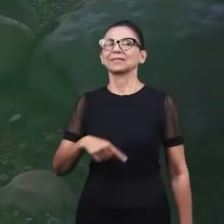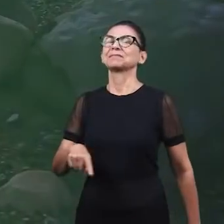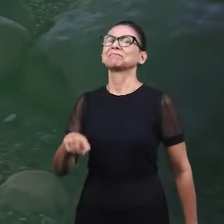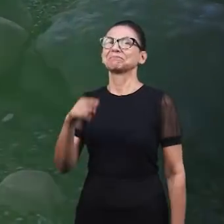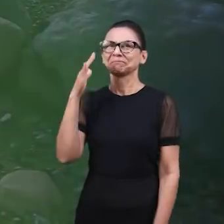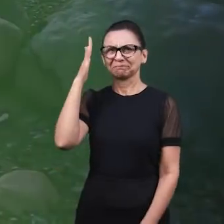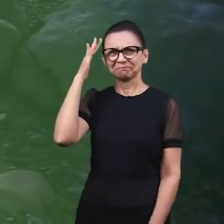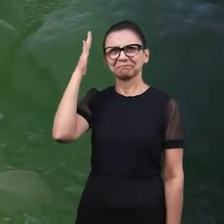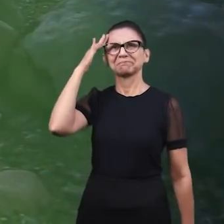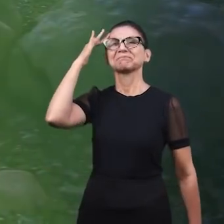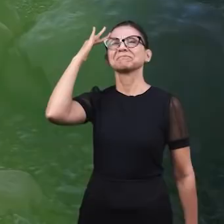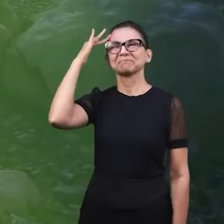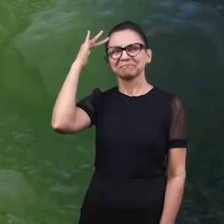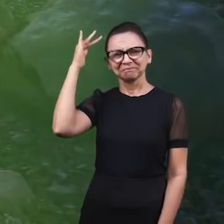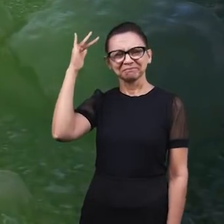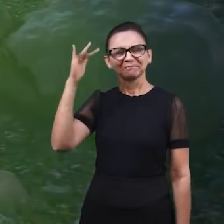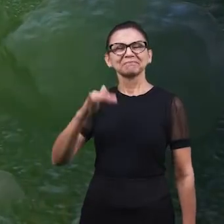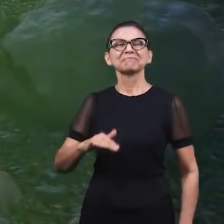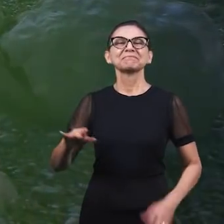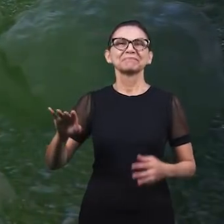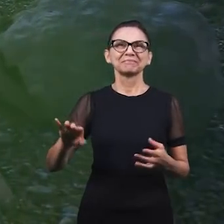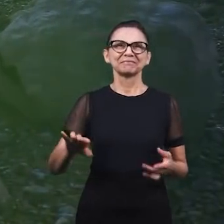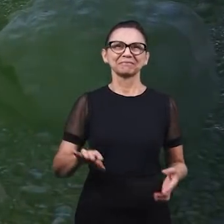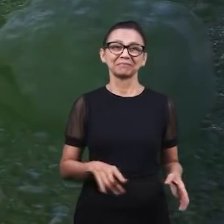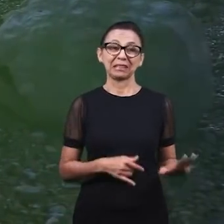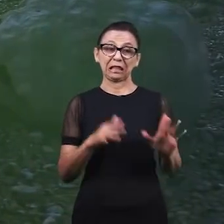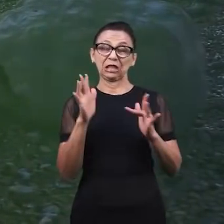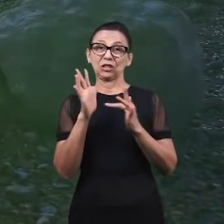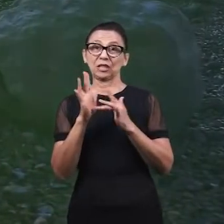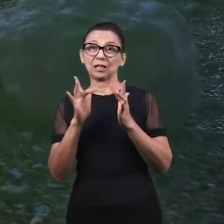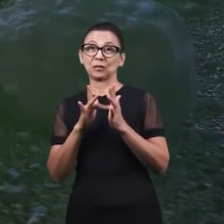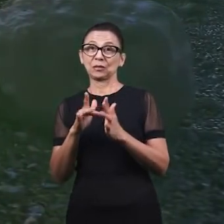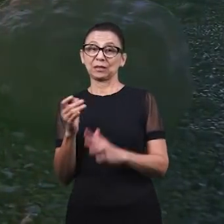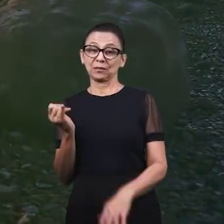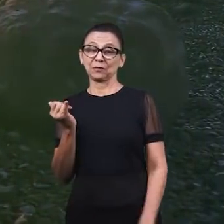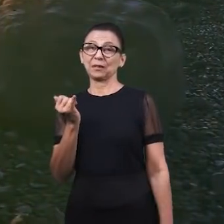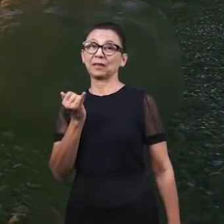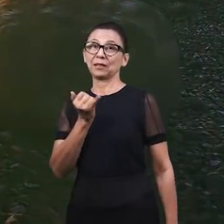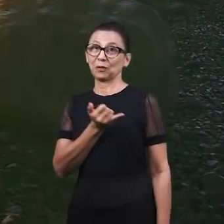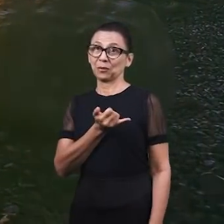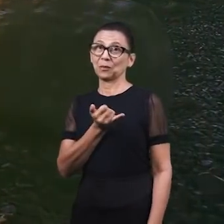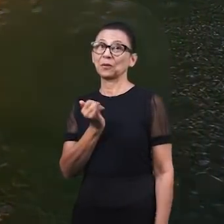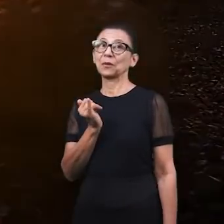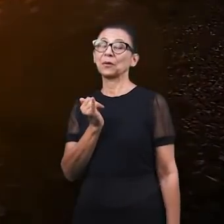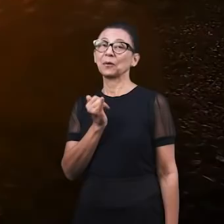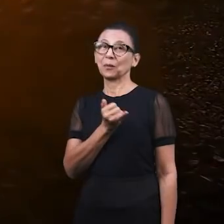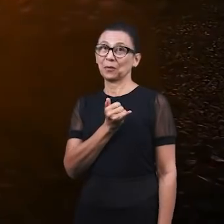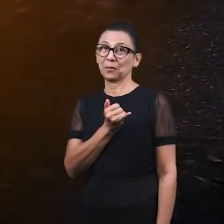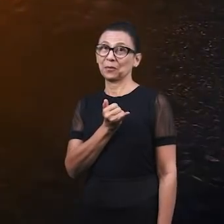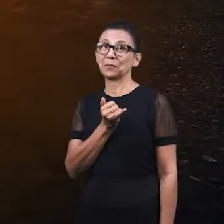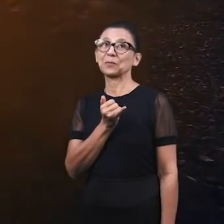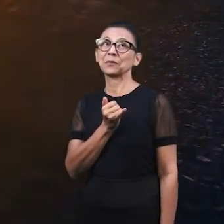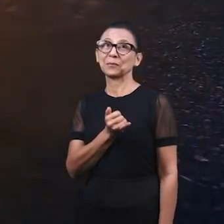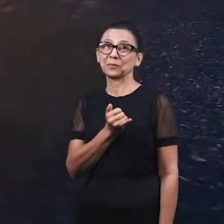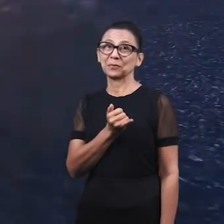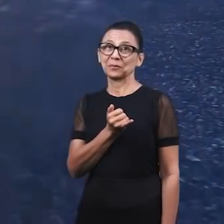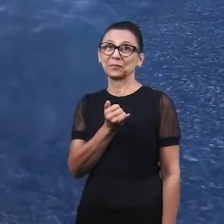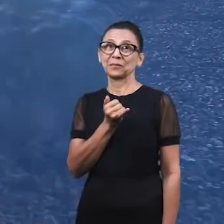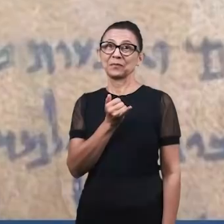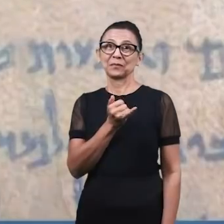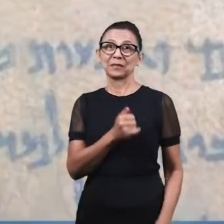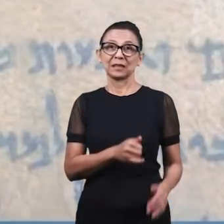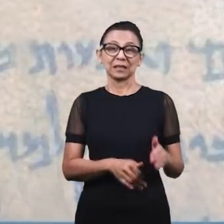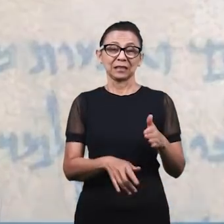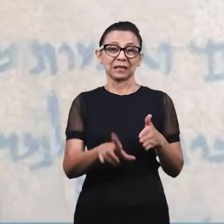continuar. E nós que sabemos isso, que foi Jesus quem